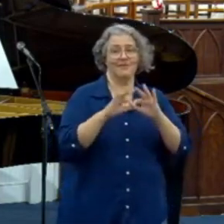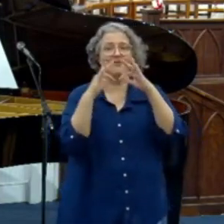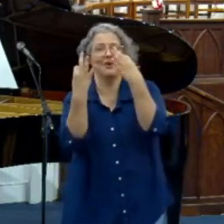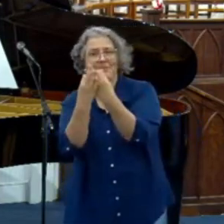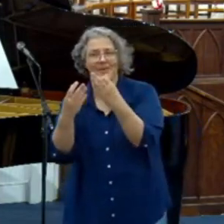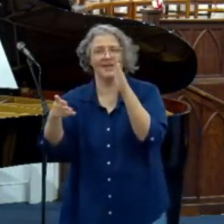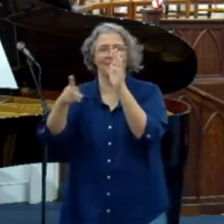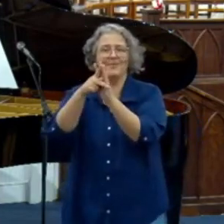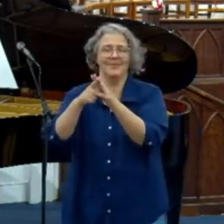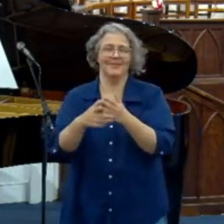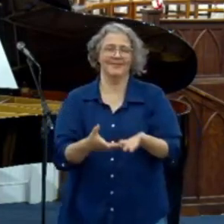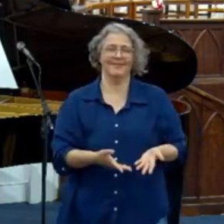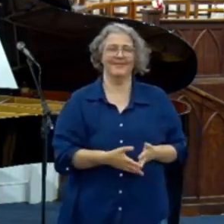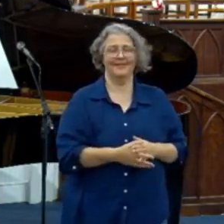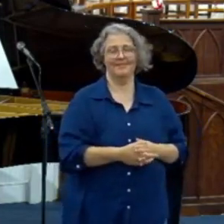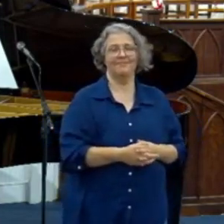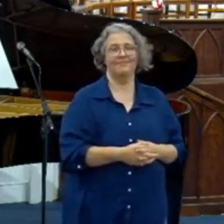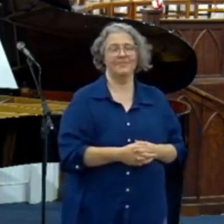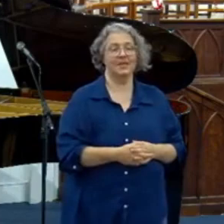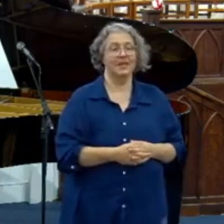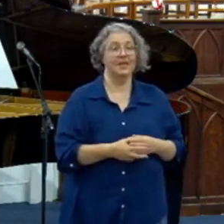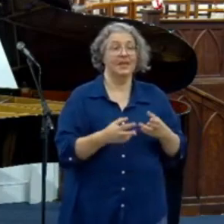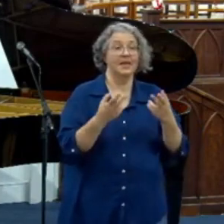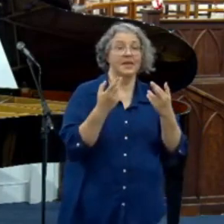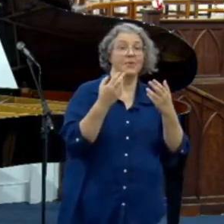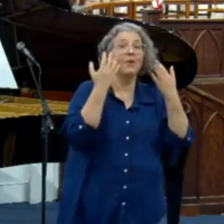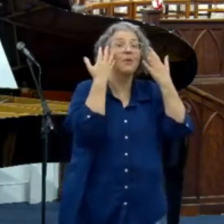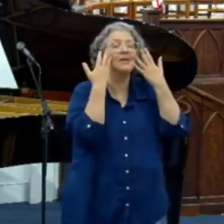a corça suspira pelas águas correntes,